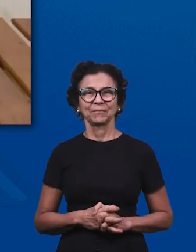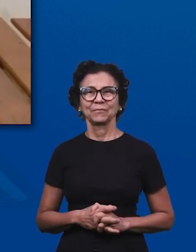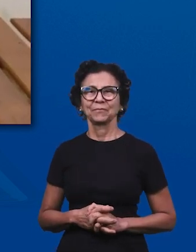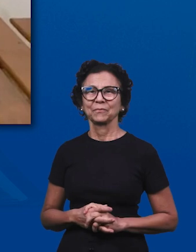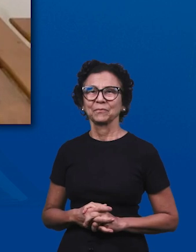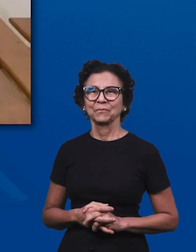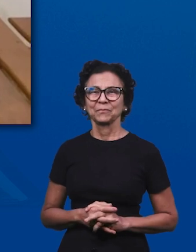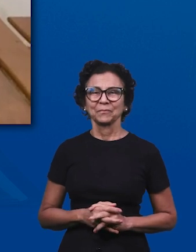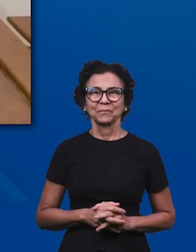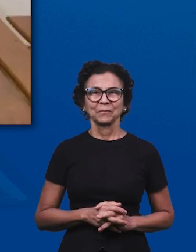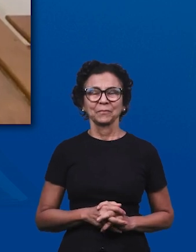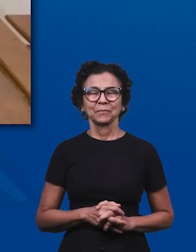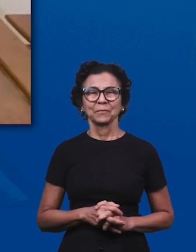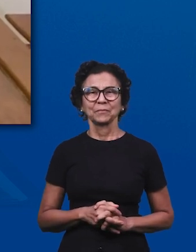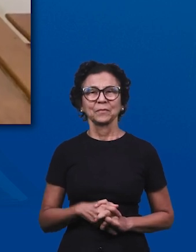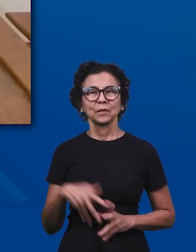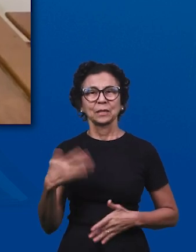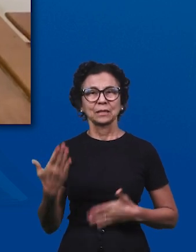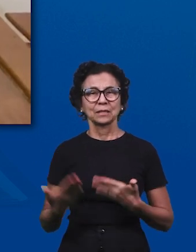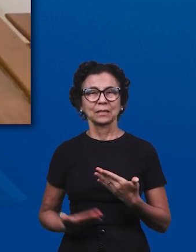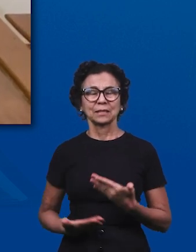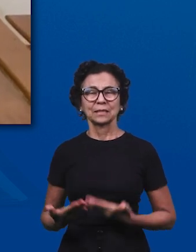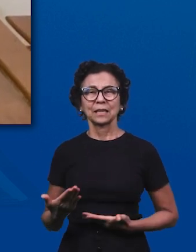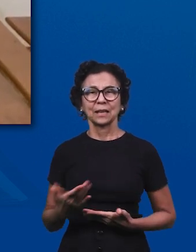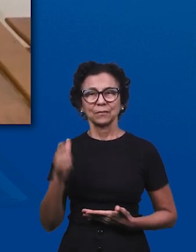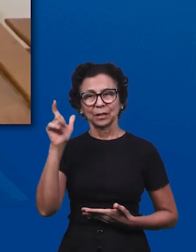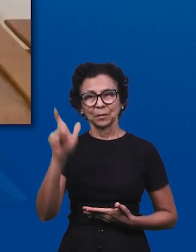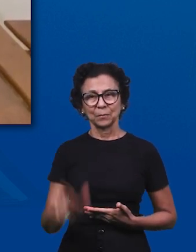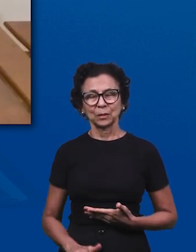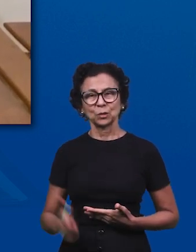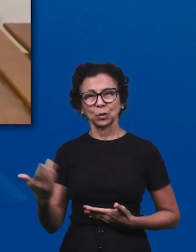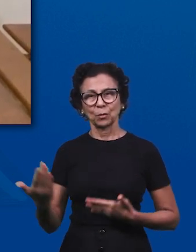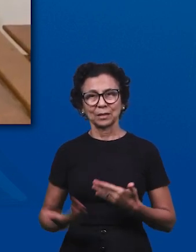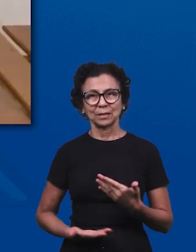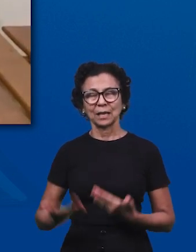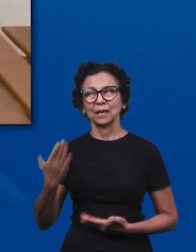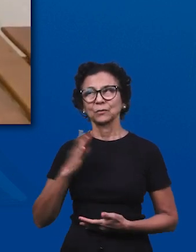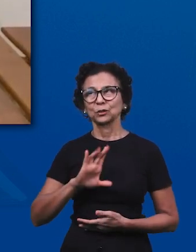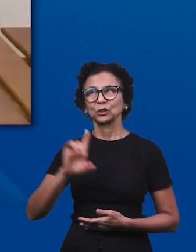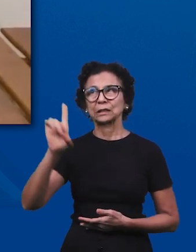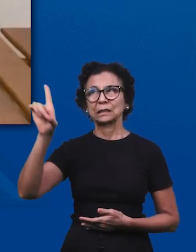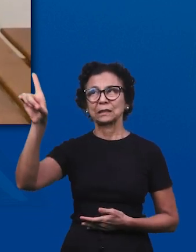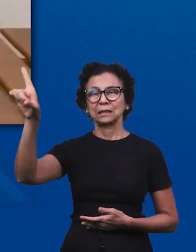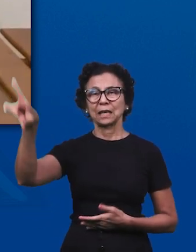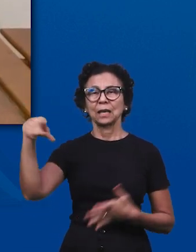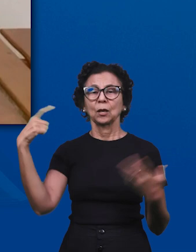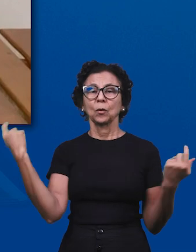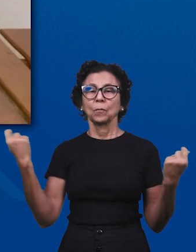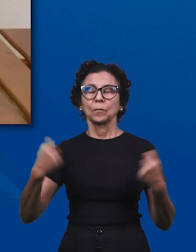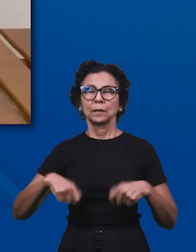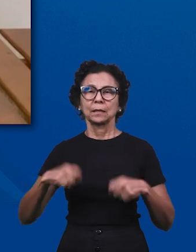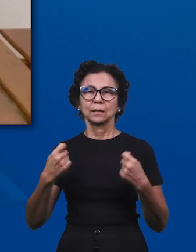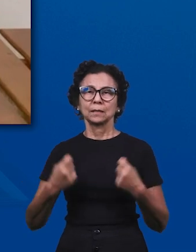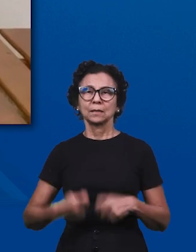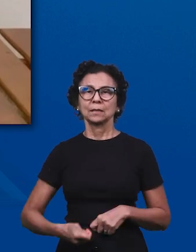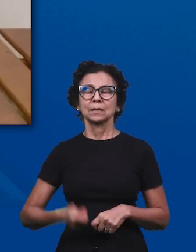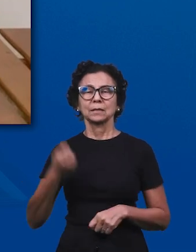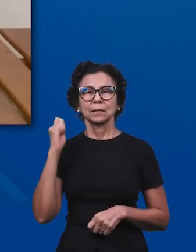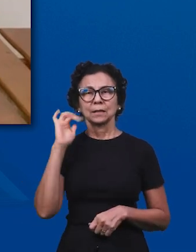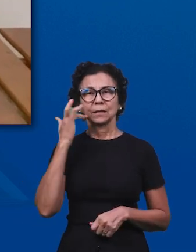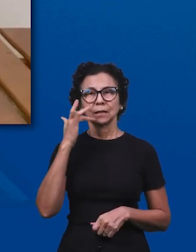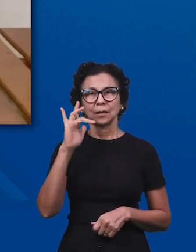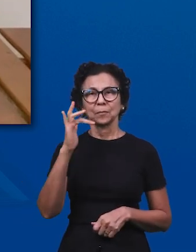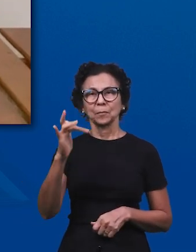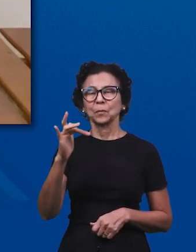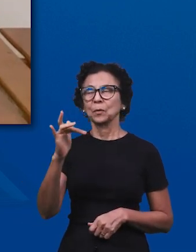O servo de Deus deve ter o temor